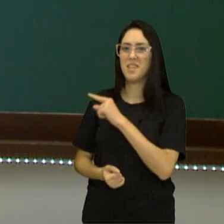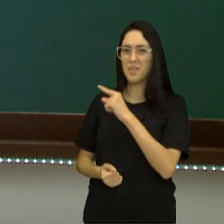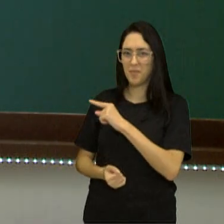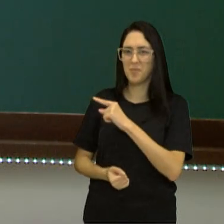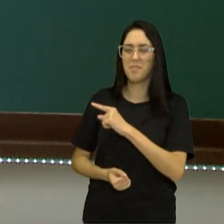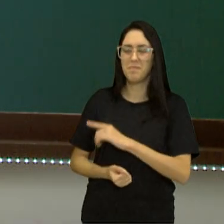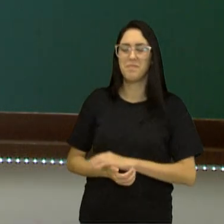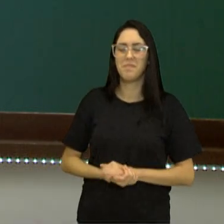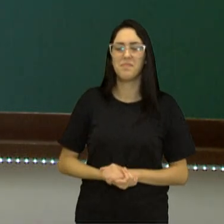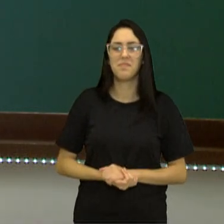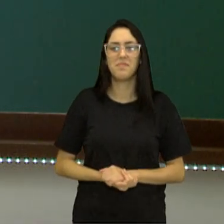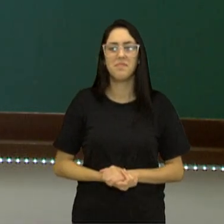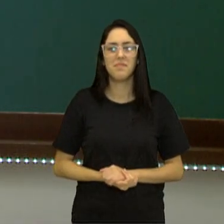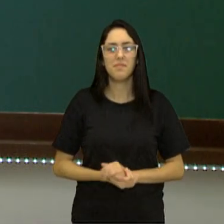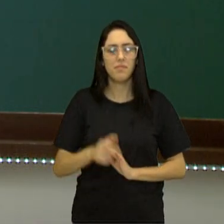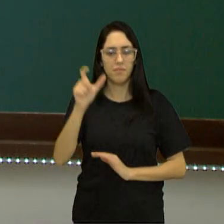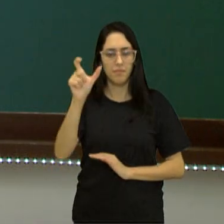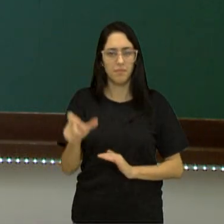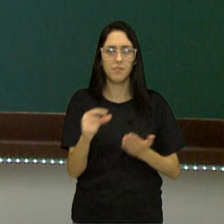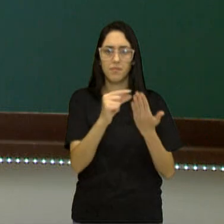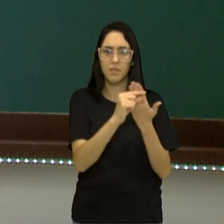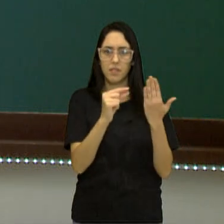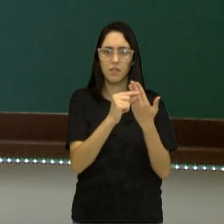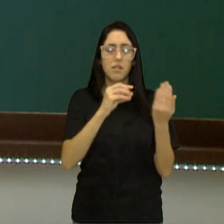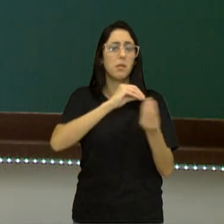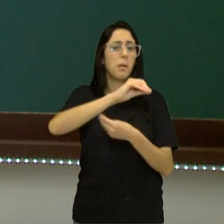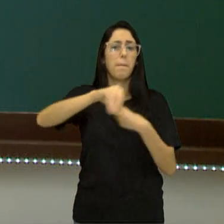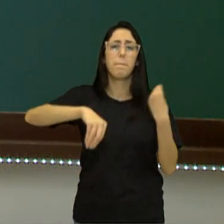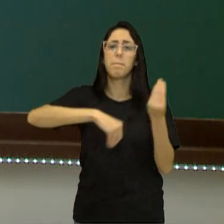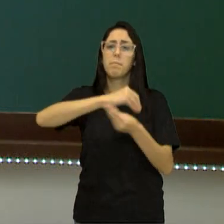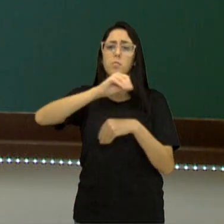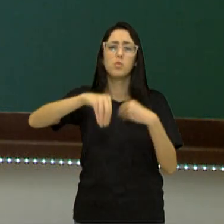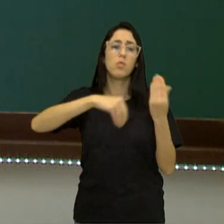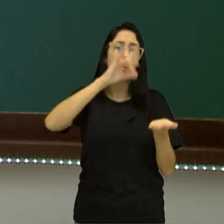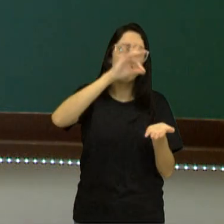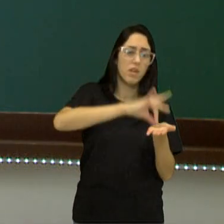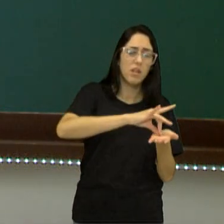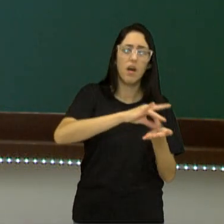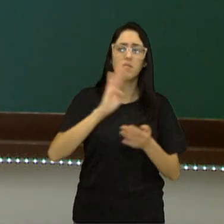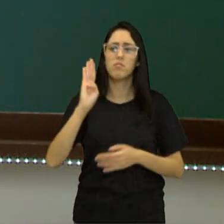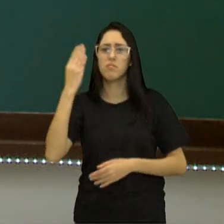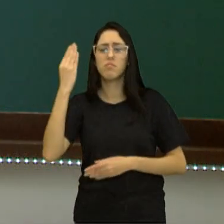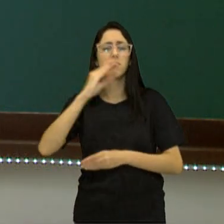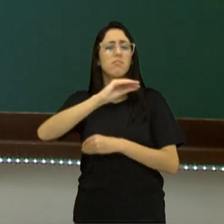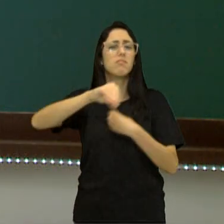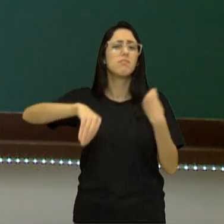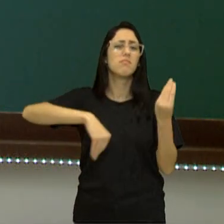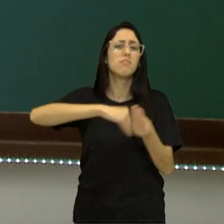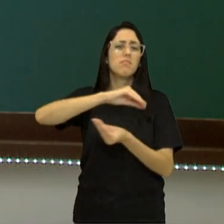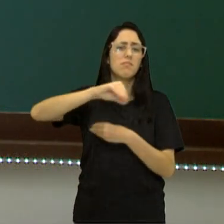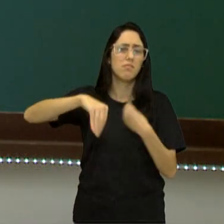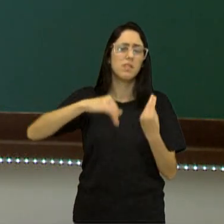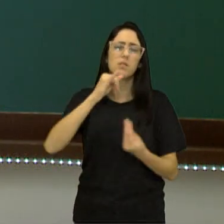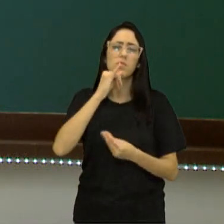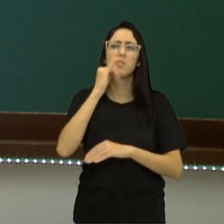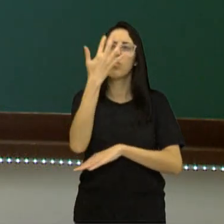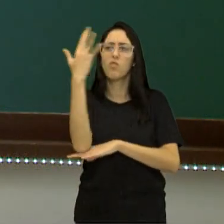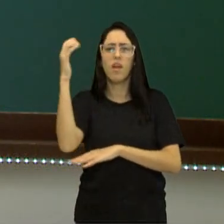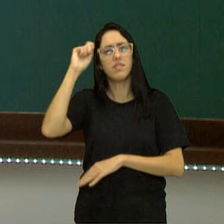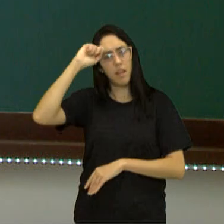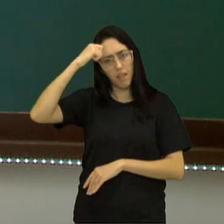que o autor misturou uma realidade com ficção, buscou lá uma realidade, ou seja, Floresta Negra que